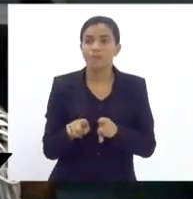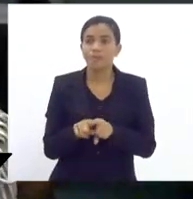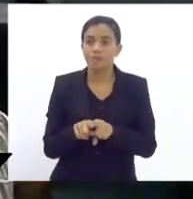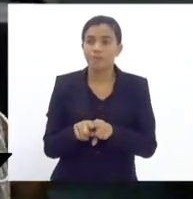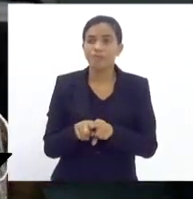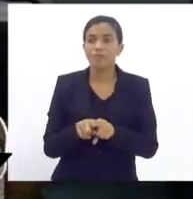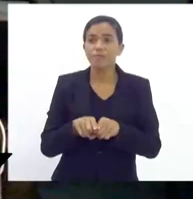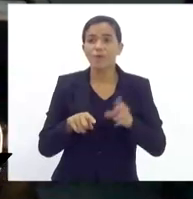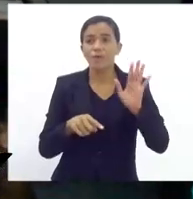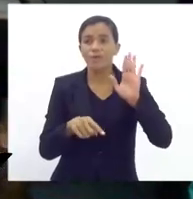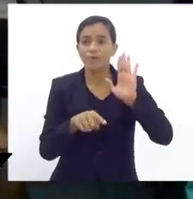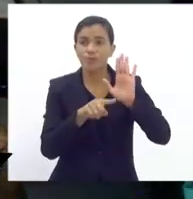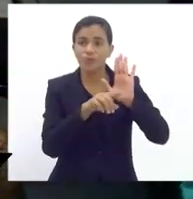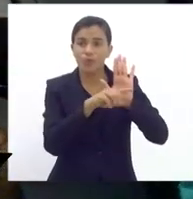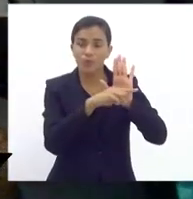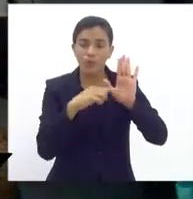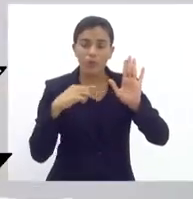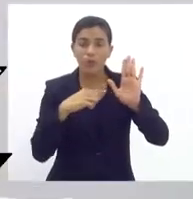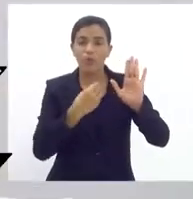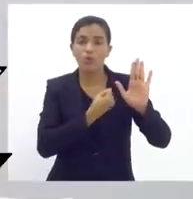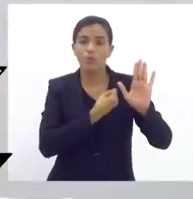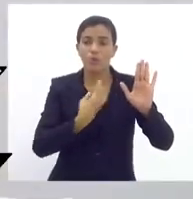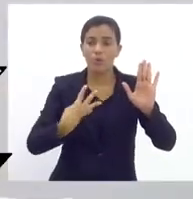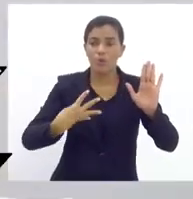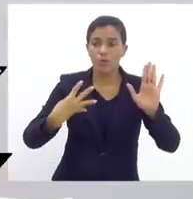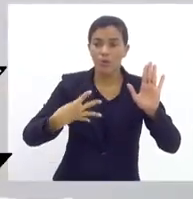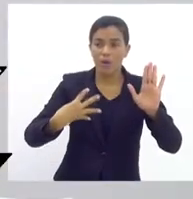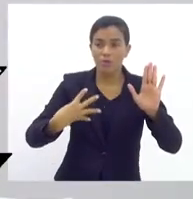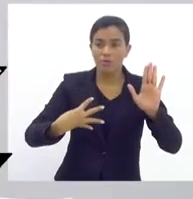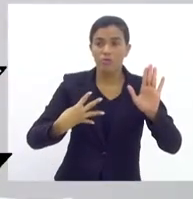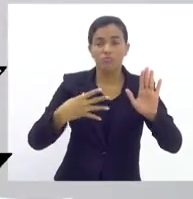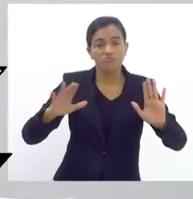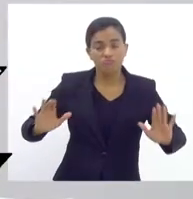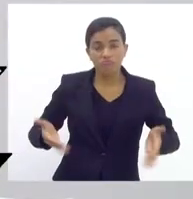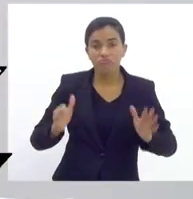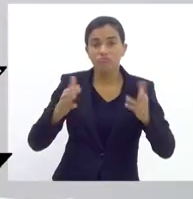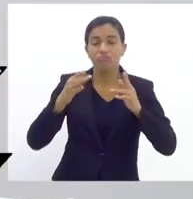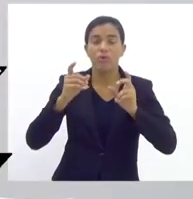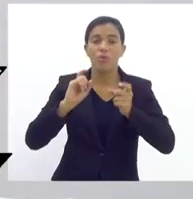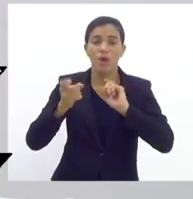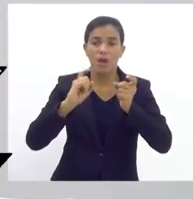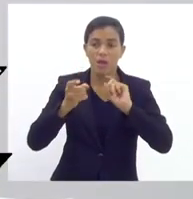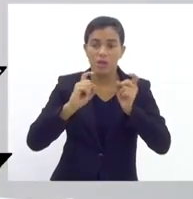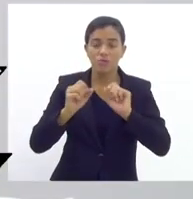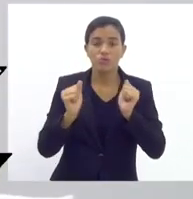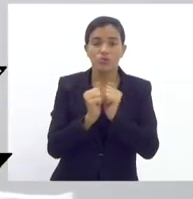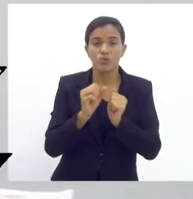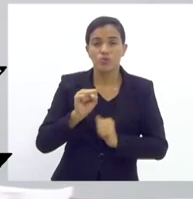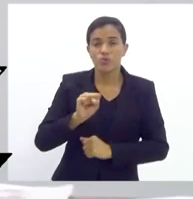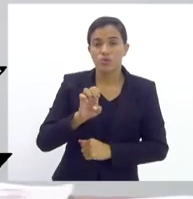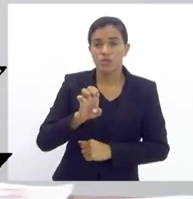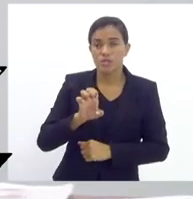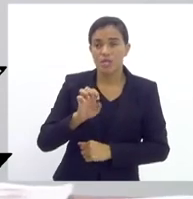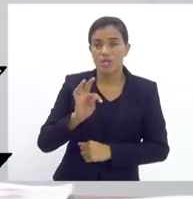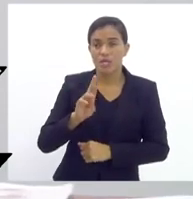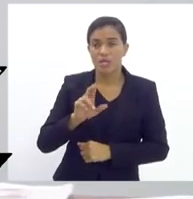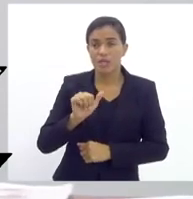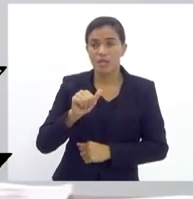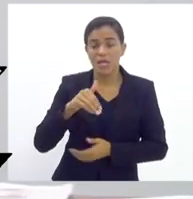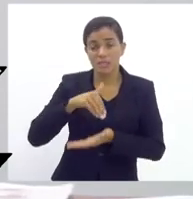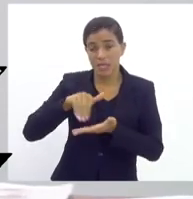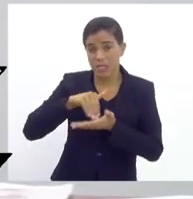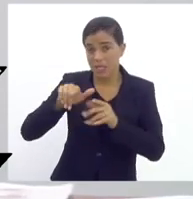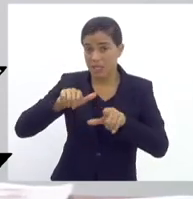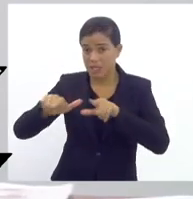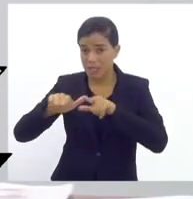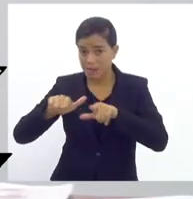refugiada.4 junto promover uma reunião junto ao seta árabe ao Sebrae Ou seja a secretaria de